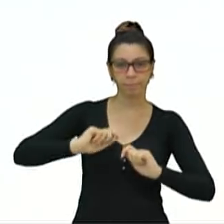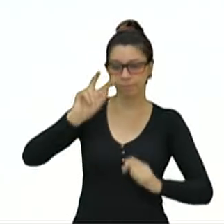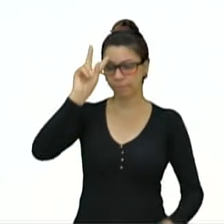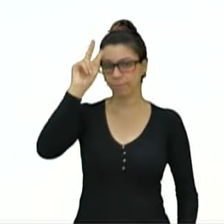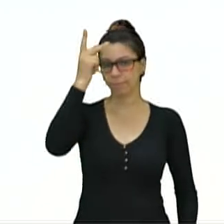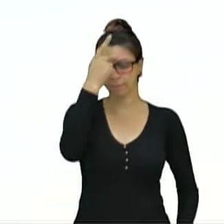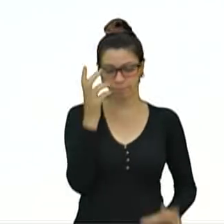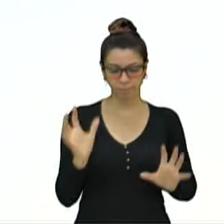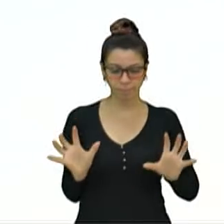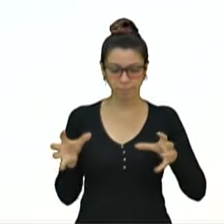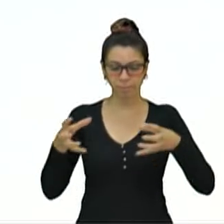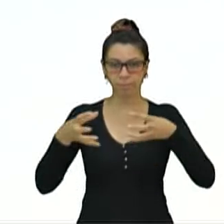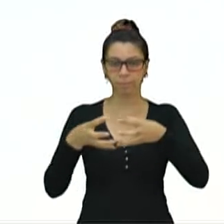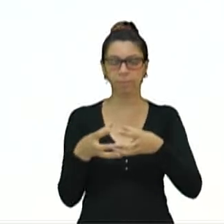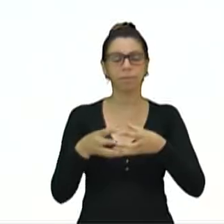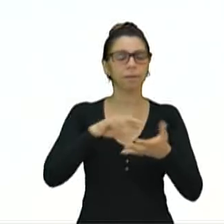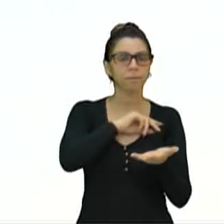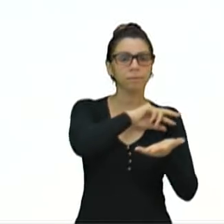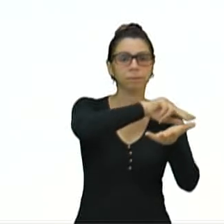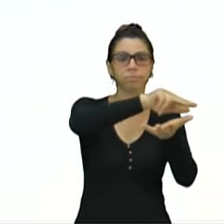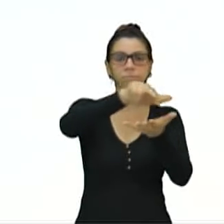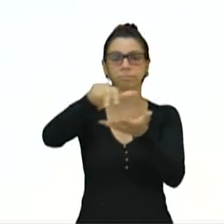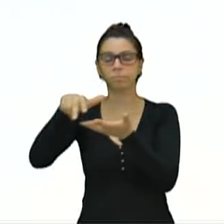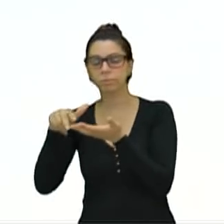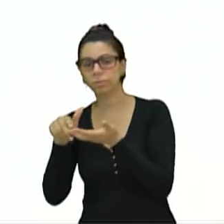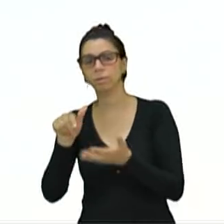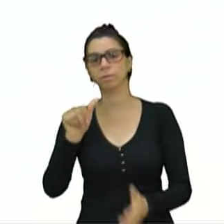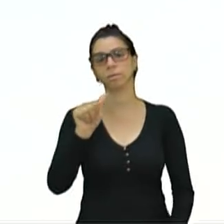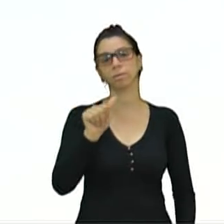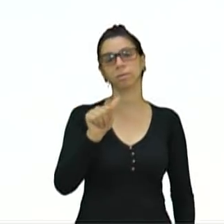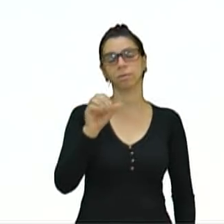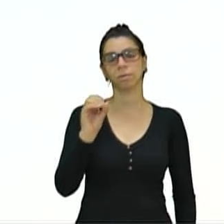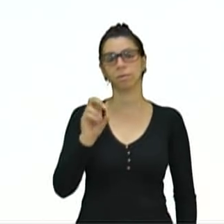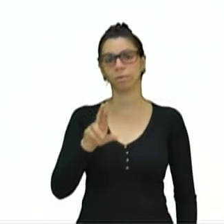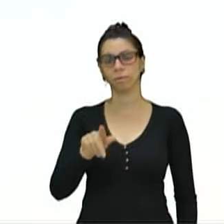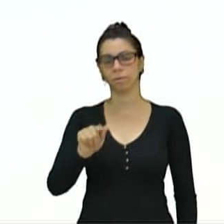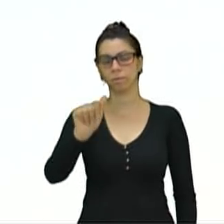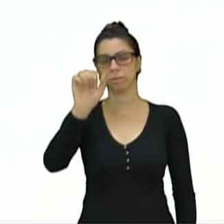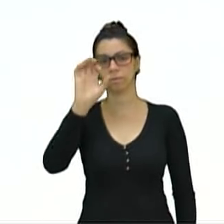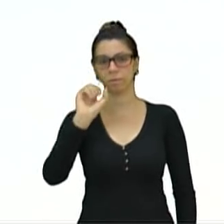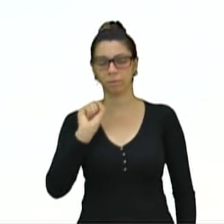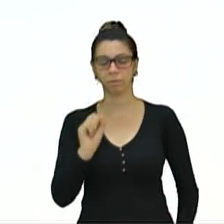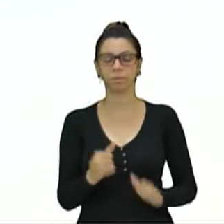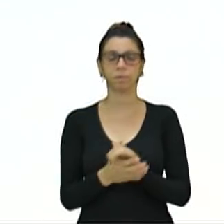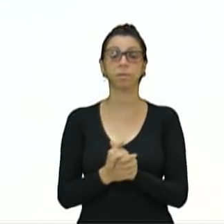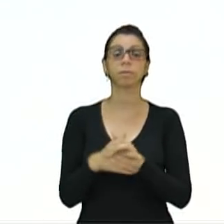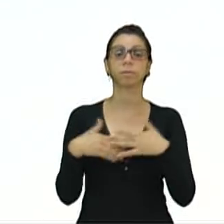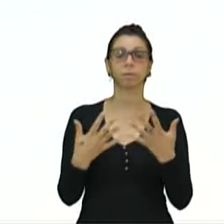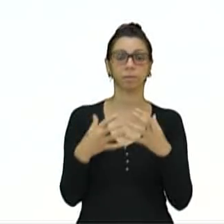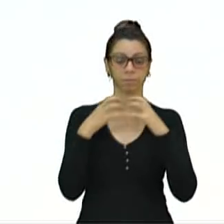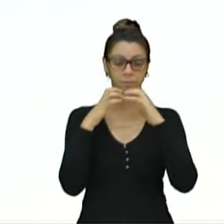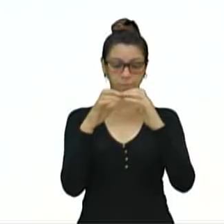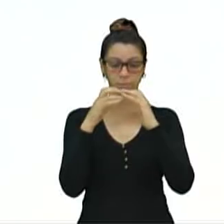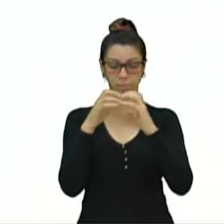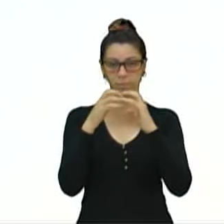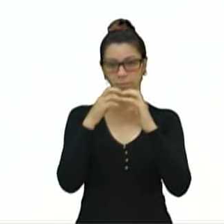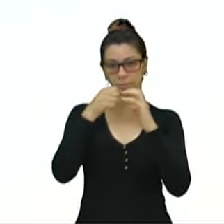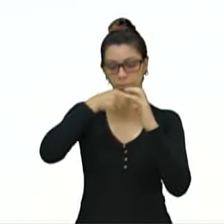por um conjunto de órgãos. Então são vários órgãos do nosso sistema nervoso central e periférico